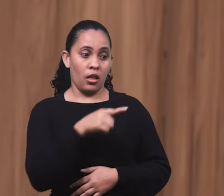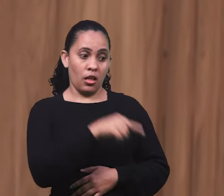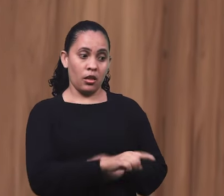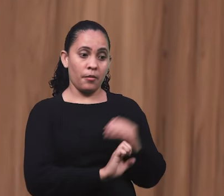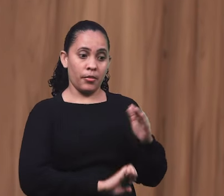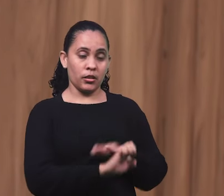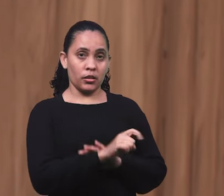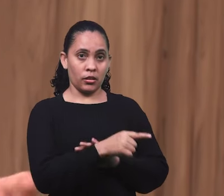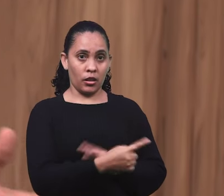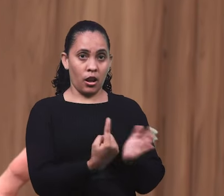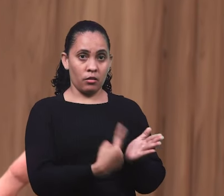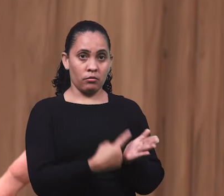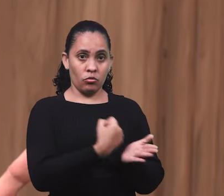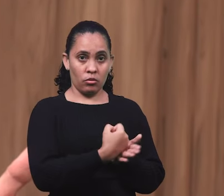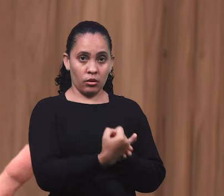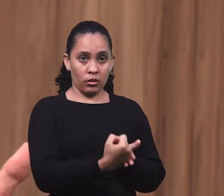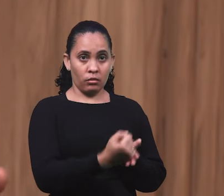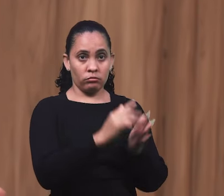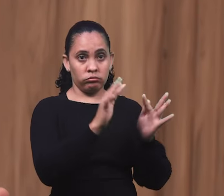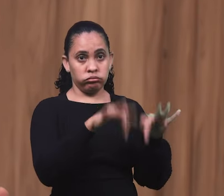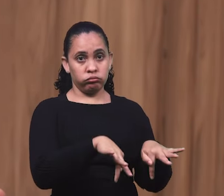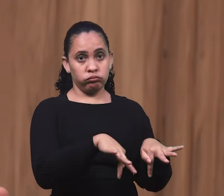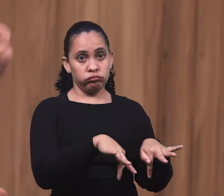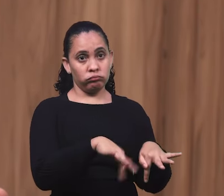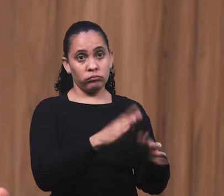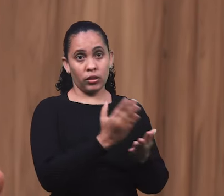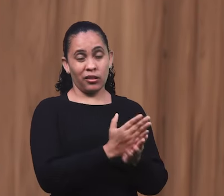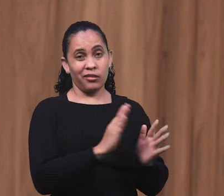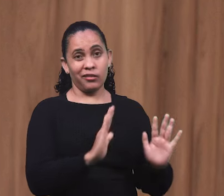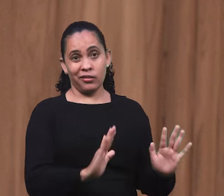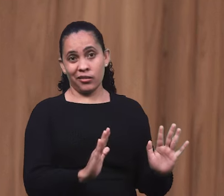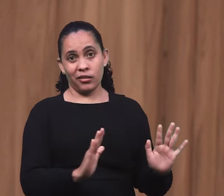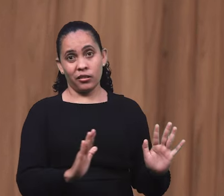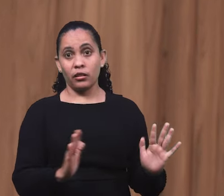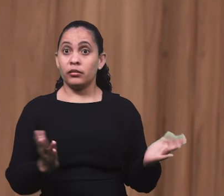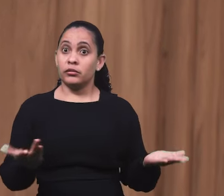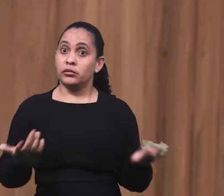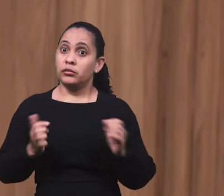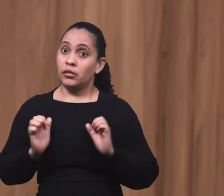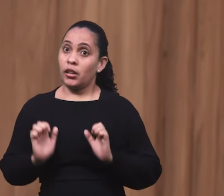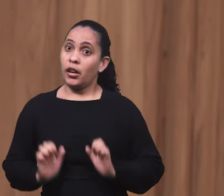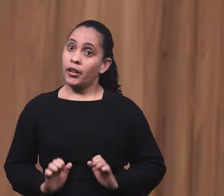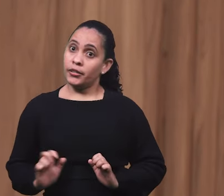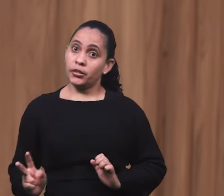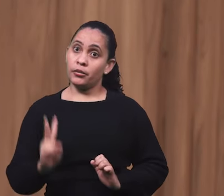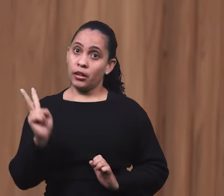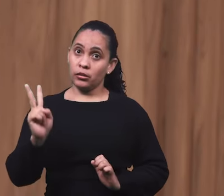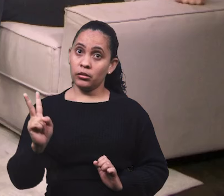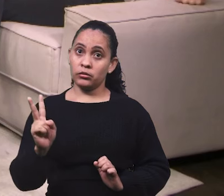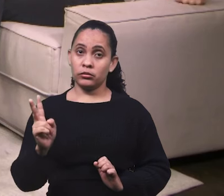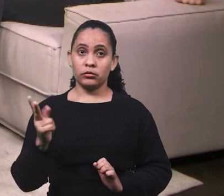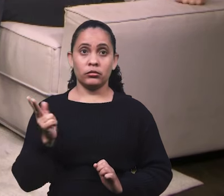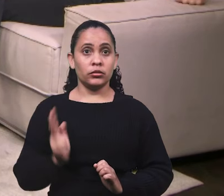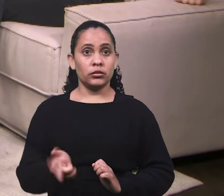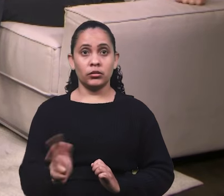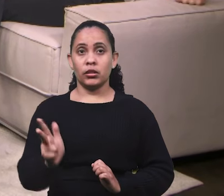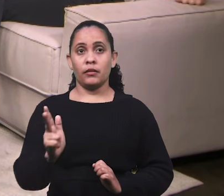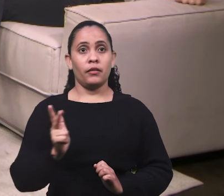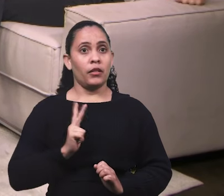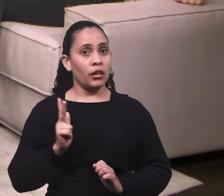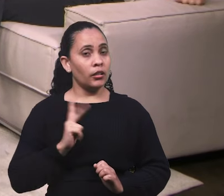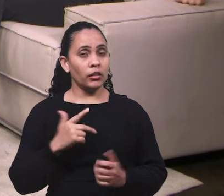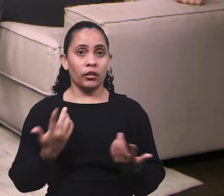fechou. Então é questão de ética, é o valor que você toca ali na hora, Legal. entende? Muito bom. Então esse é o valor que você toca. Você vai